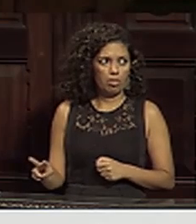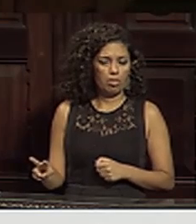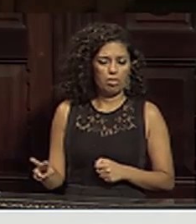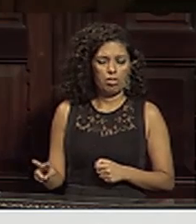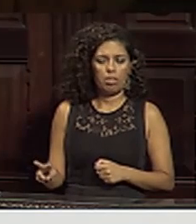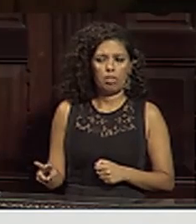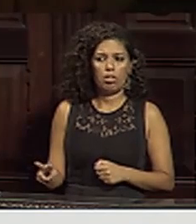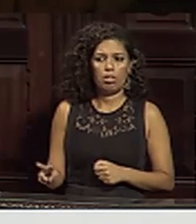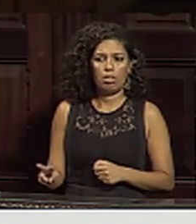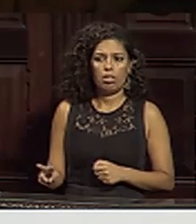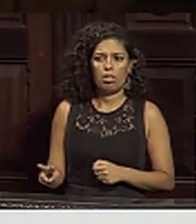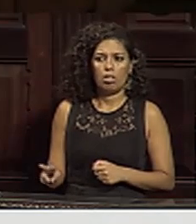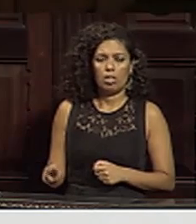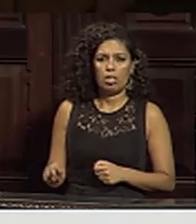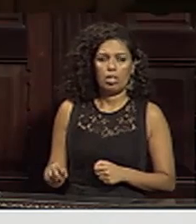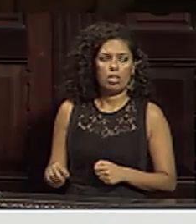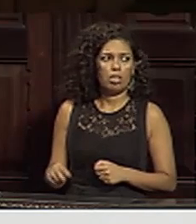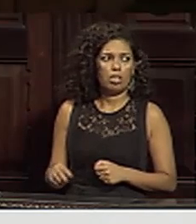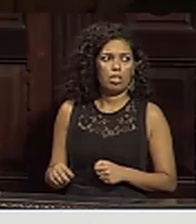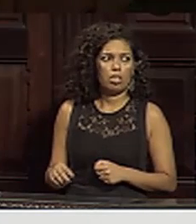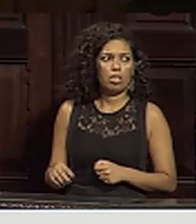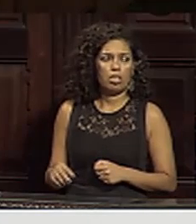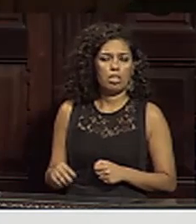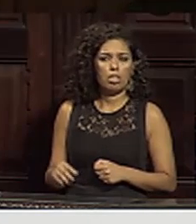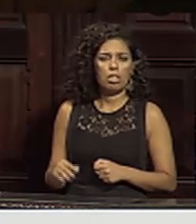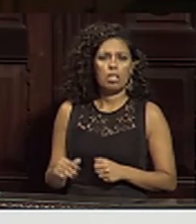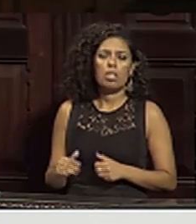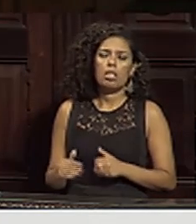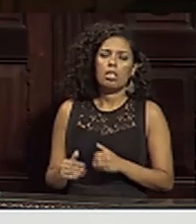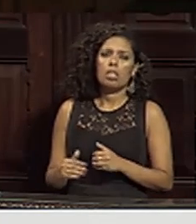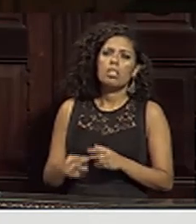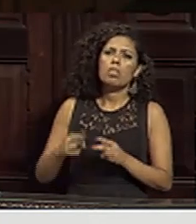72 horas, uma posição